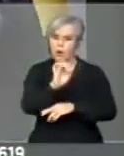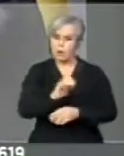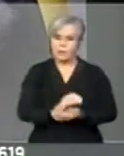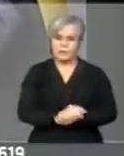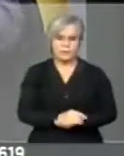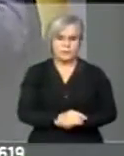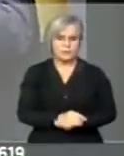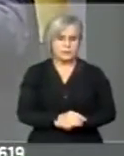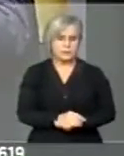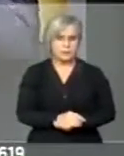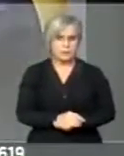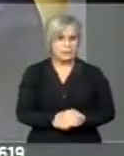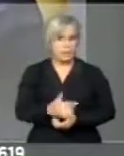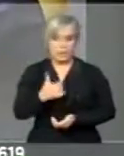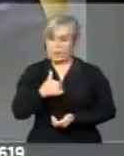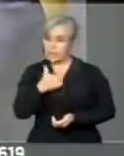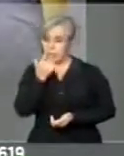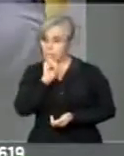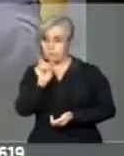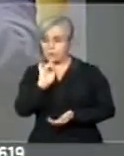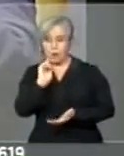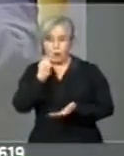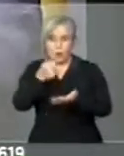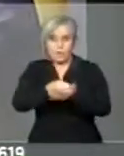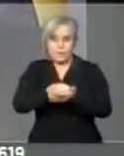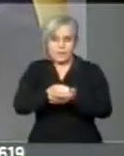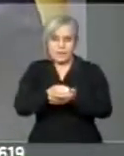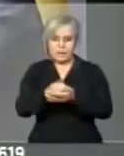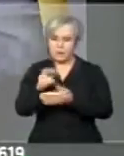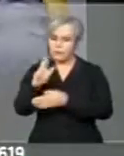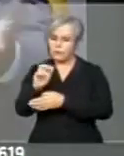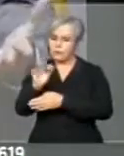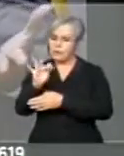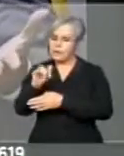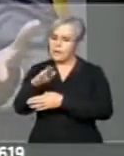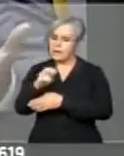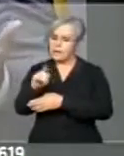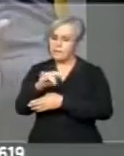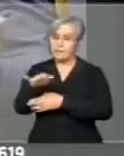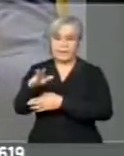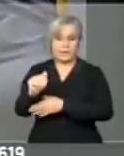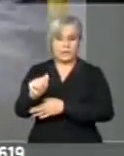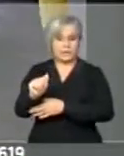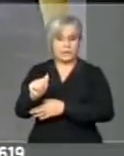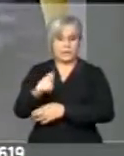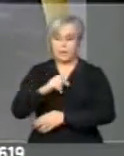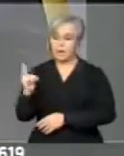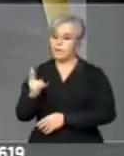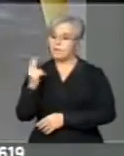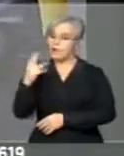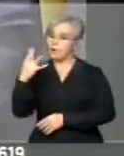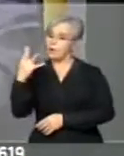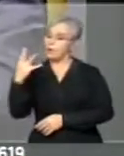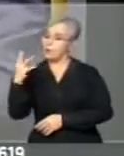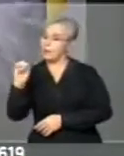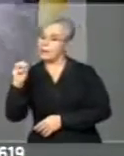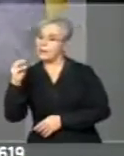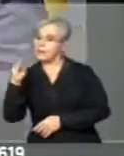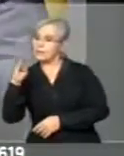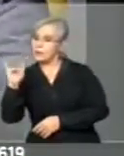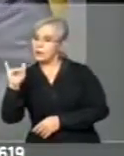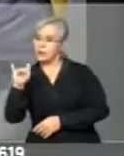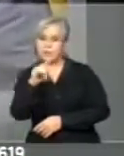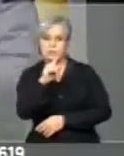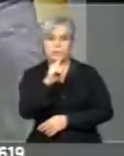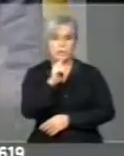por 1.250.000. Eu não assinei esse documento, eu não fui avalista. Eu quero saber qual o deputado